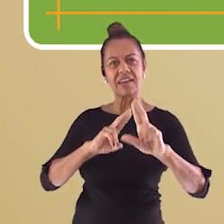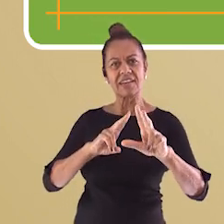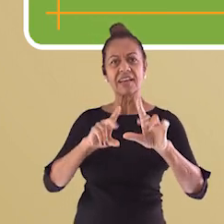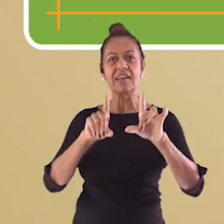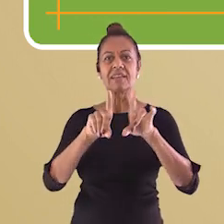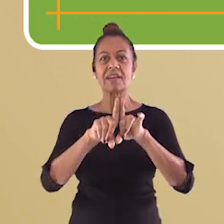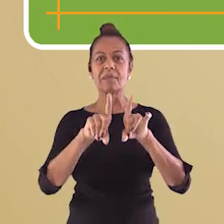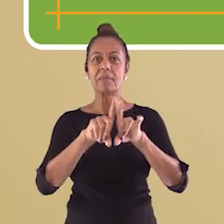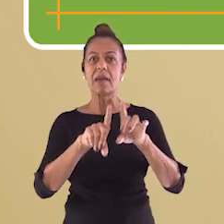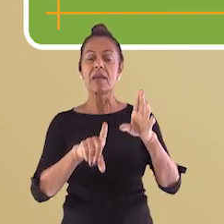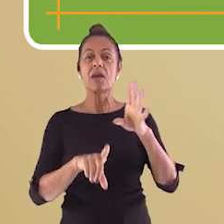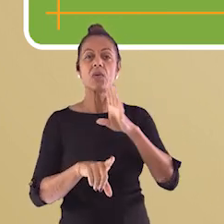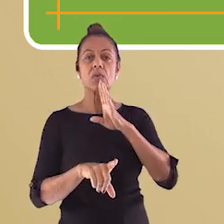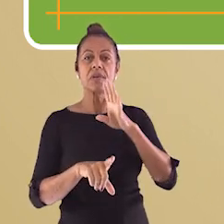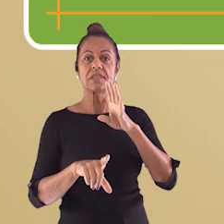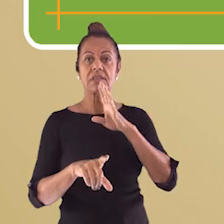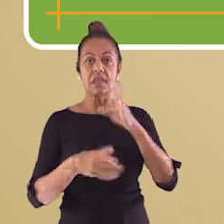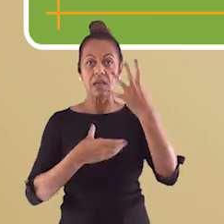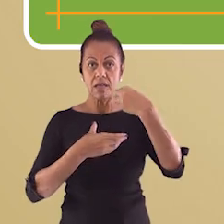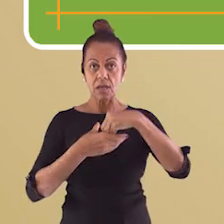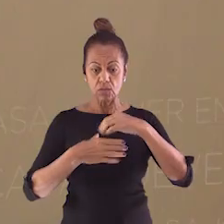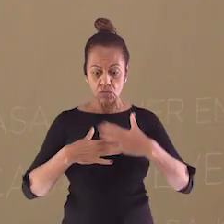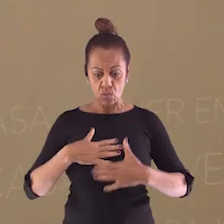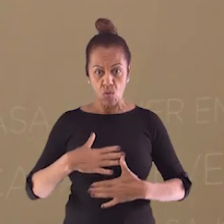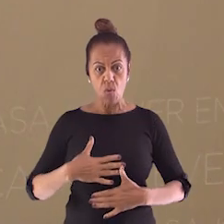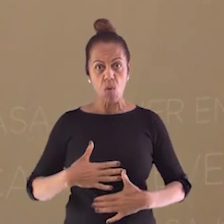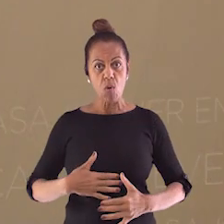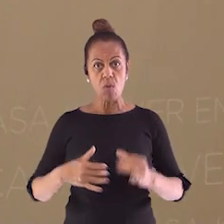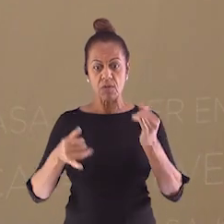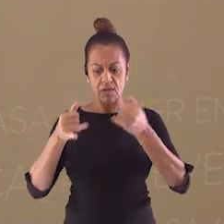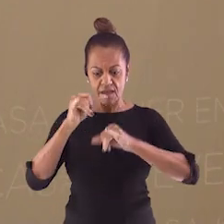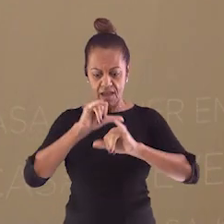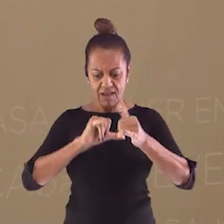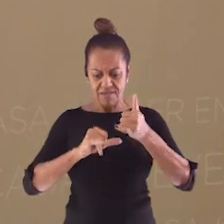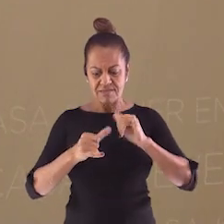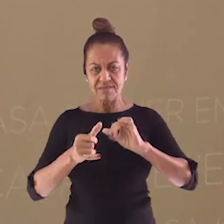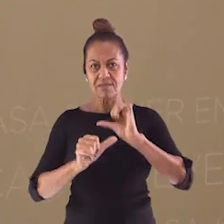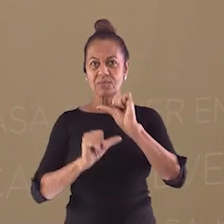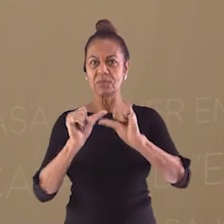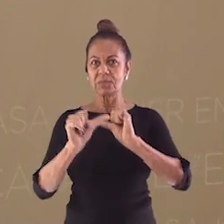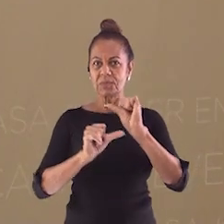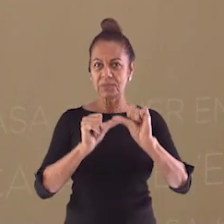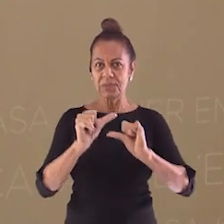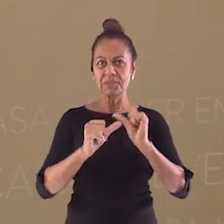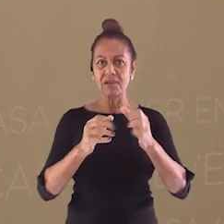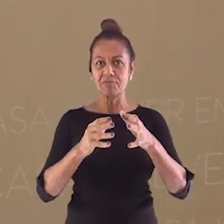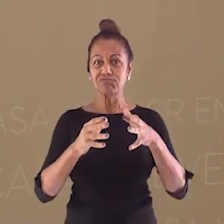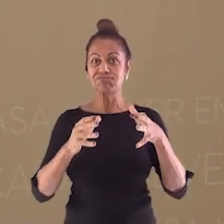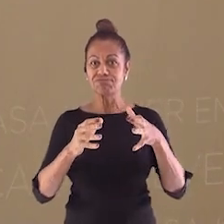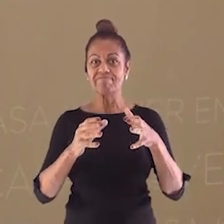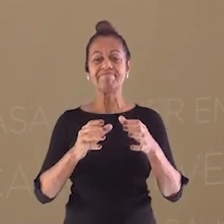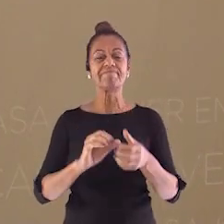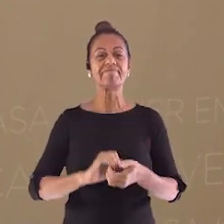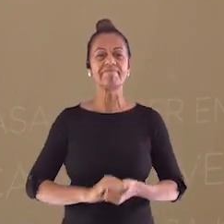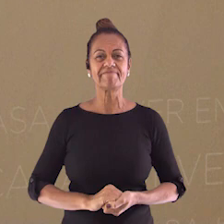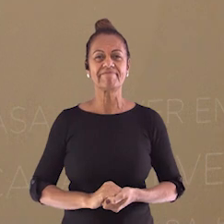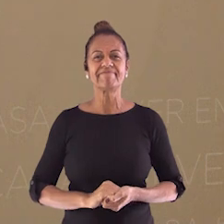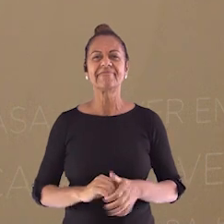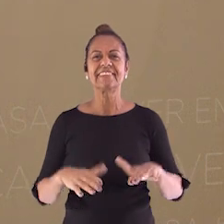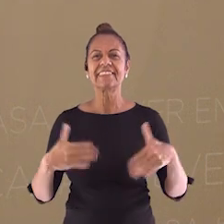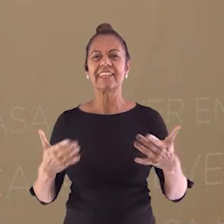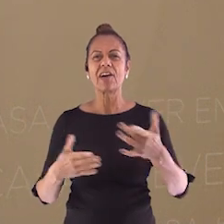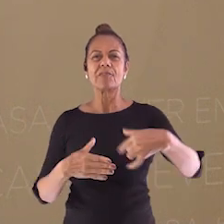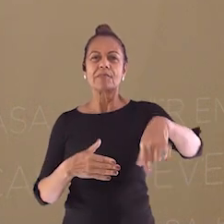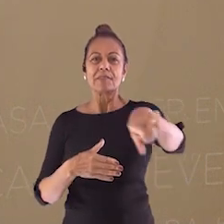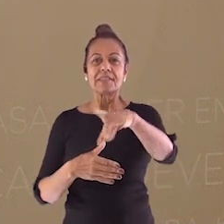fenômenos químicos que ocorrem no corpo humano. Então, estudantes, pegue o seu material, caderno, lápis, borracha,